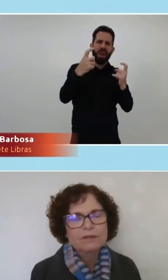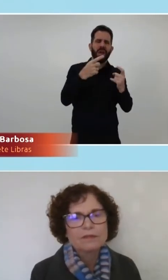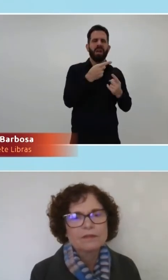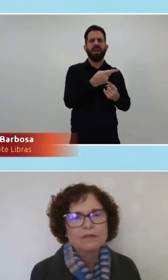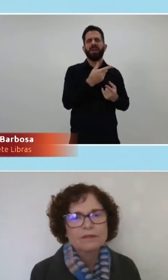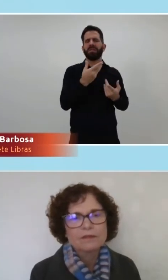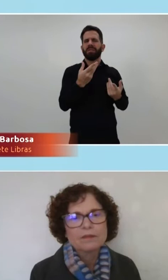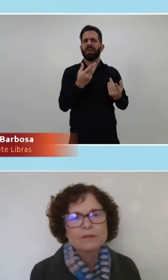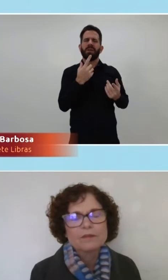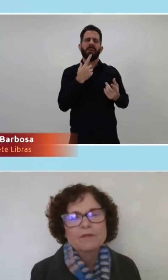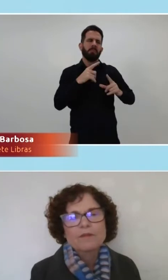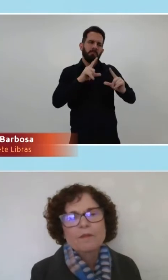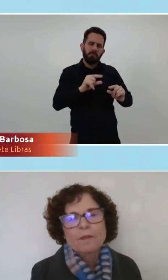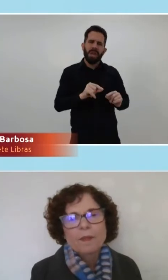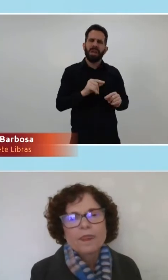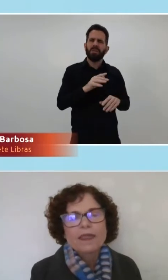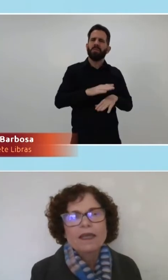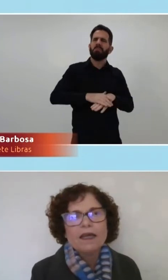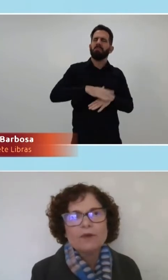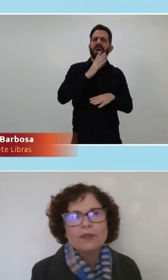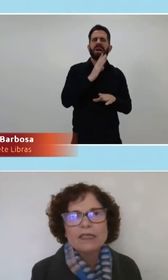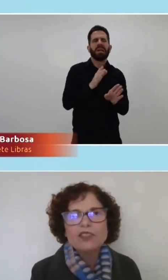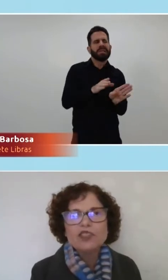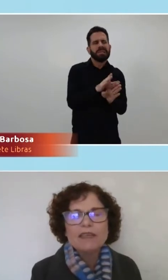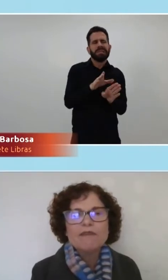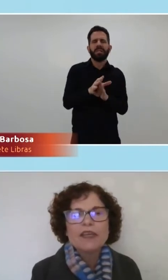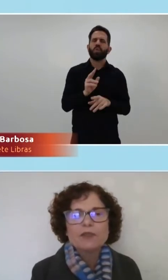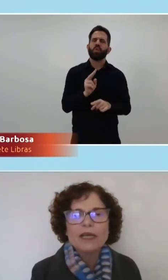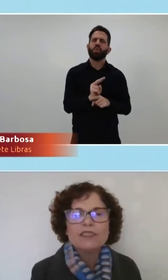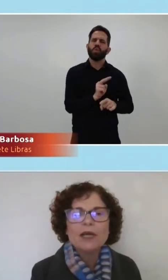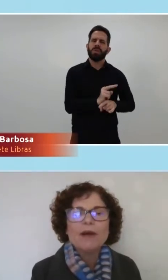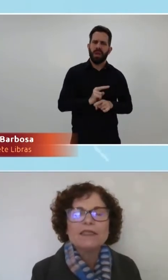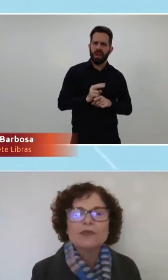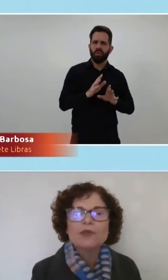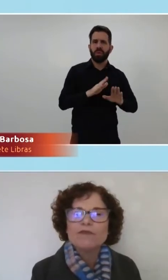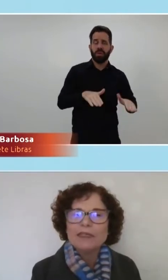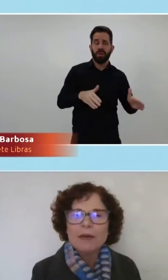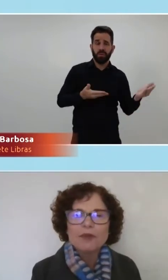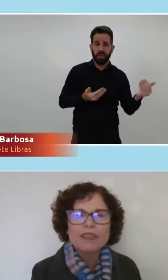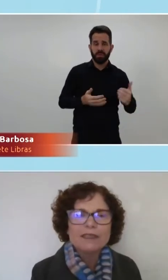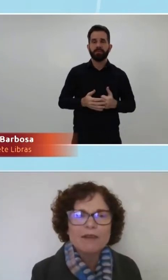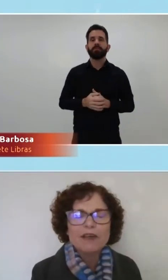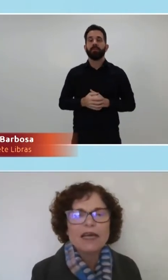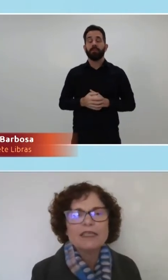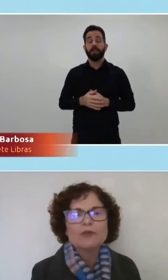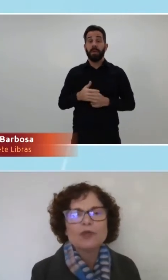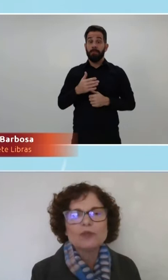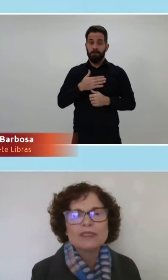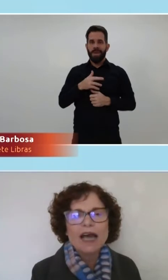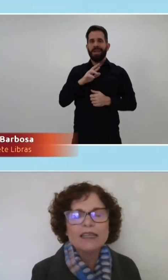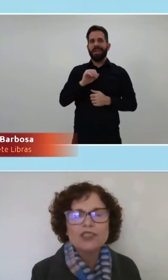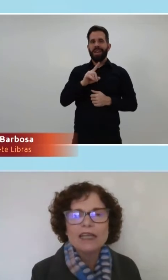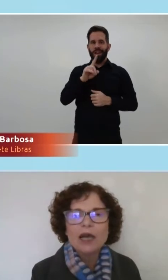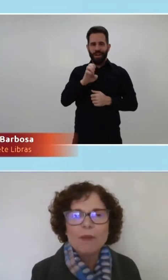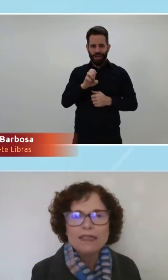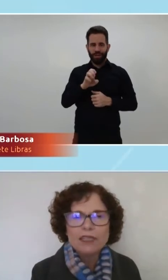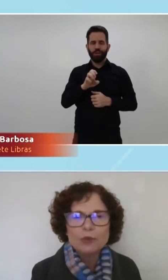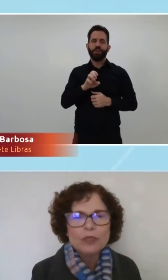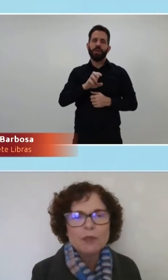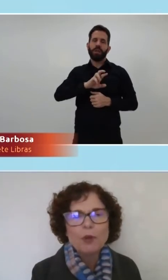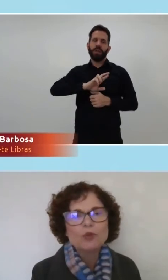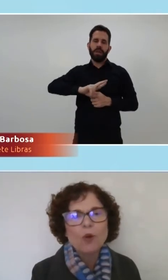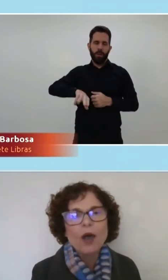mais cuidado com as crianças e adolescentes. O que que a gente tem feito? A Rede Não Bate Eduque, vou até aproveitar e falar aqui o nosso site, é